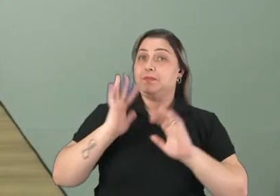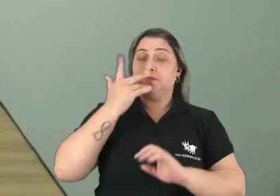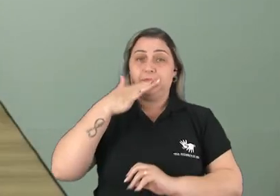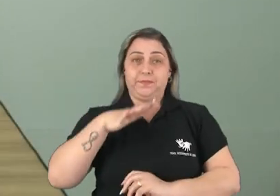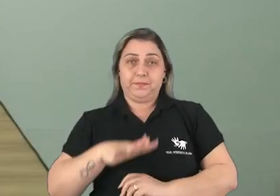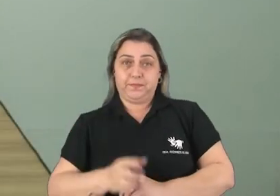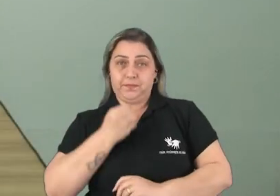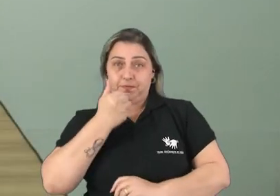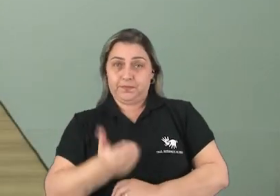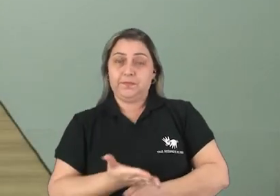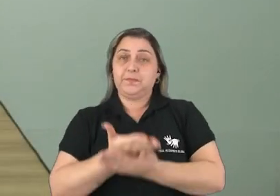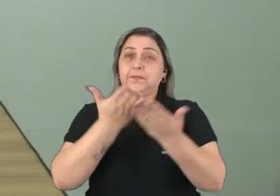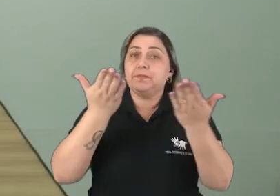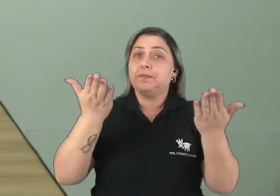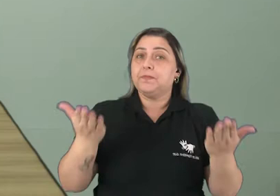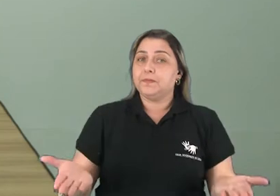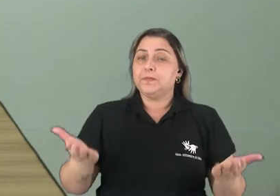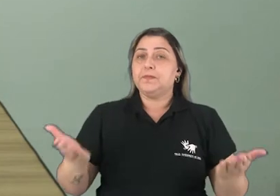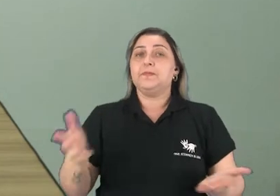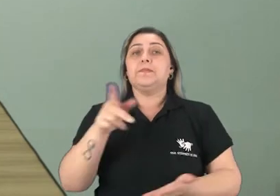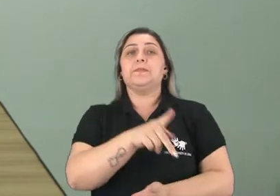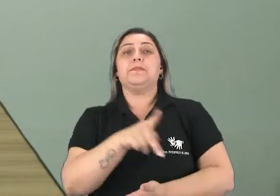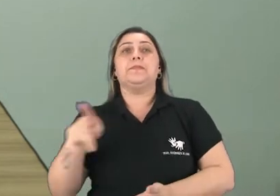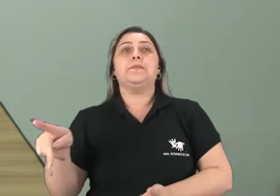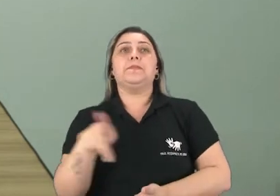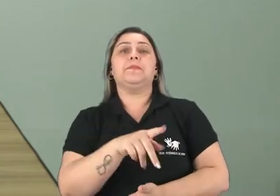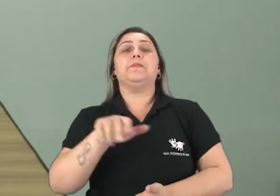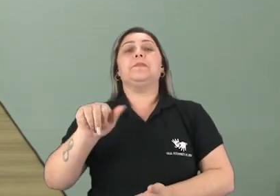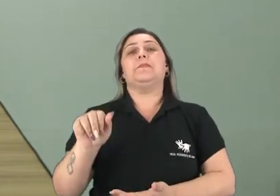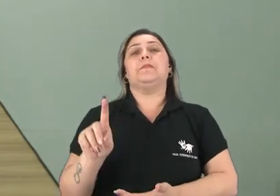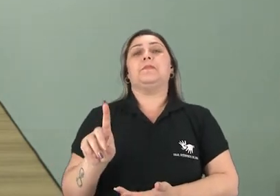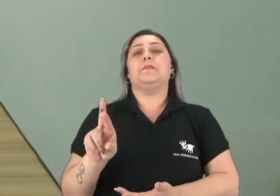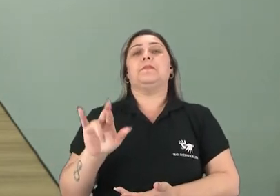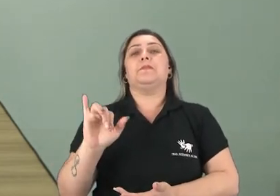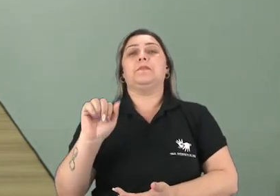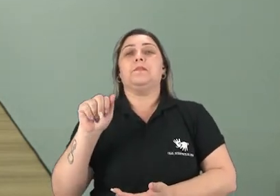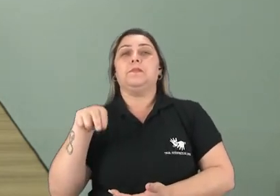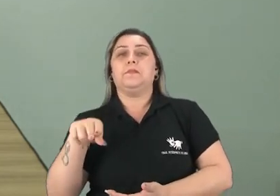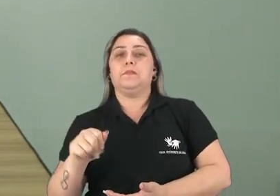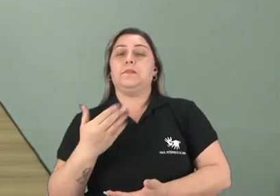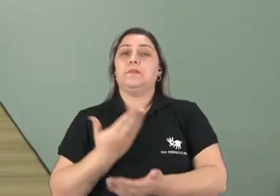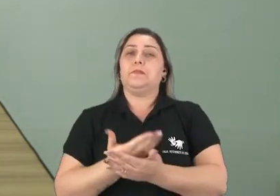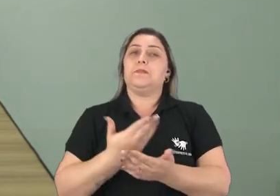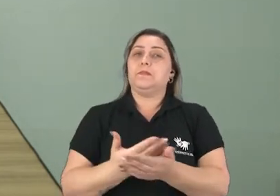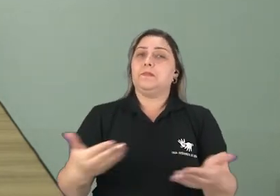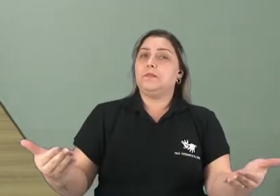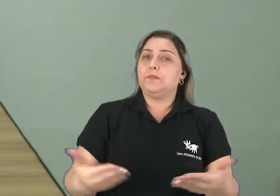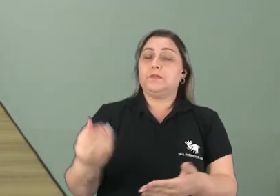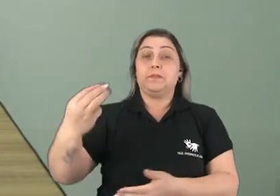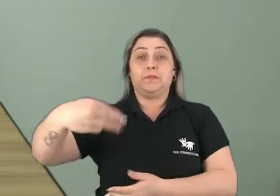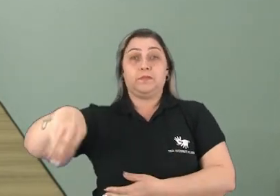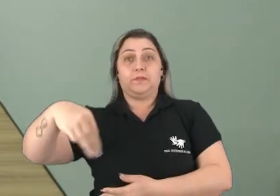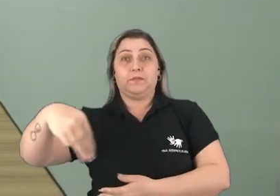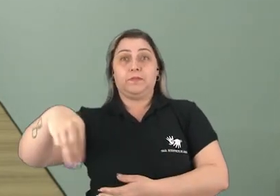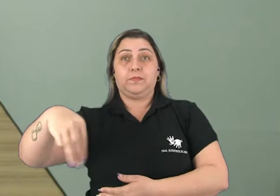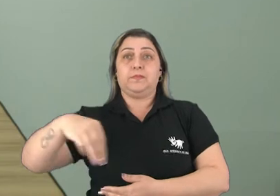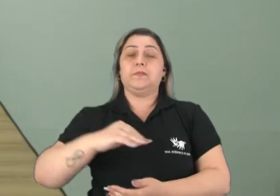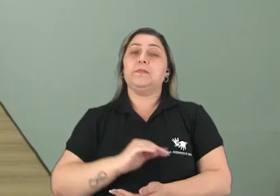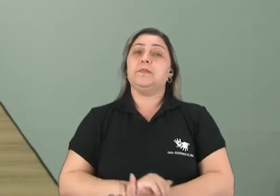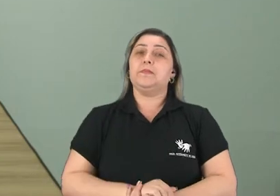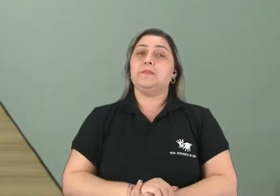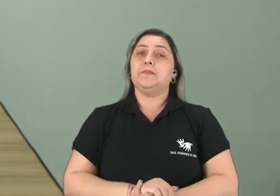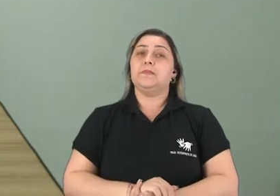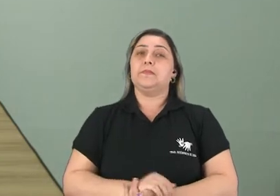Olá, crianças! Tudo bem com vocês? Sou a professora Adriana. Nossa aula de hoje é em